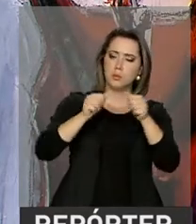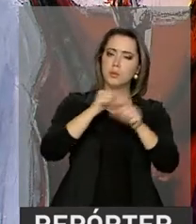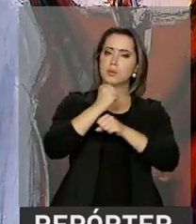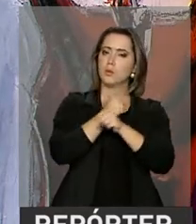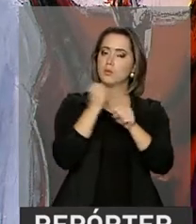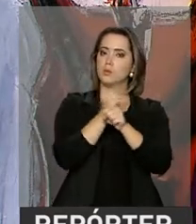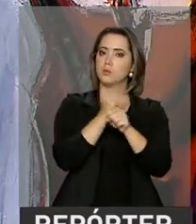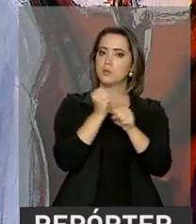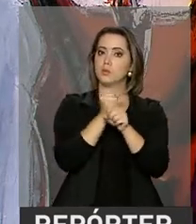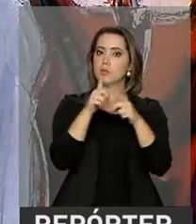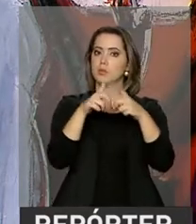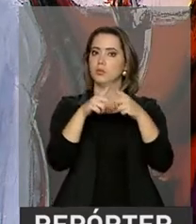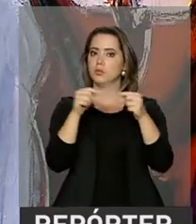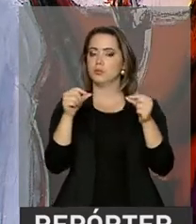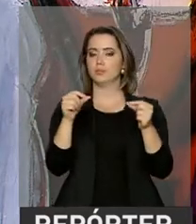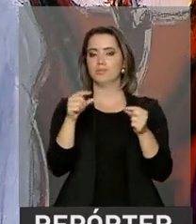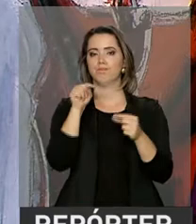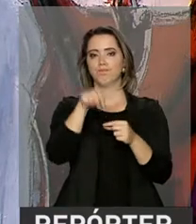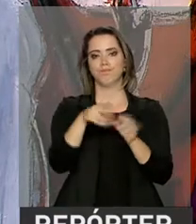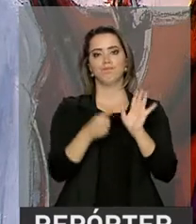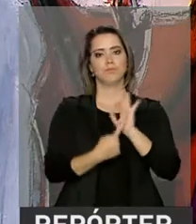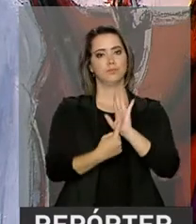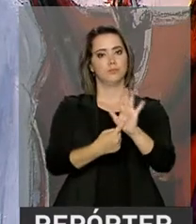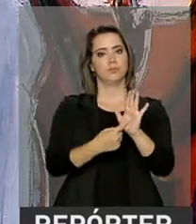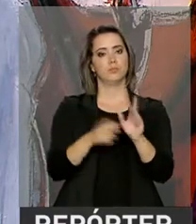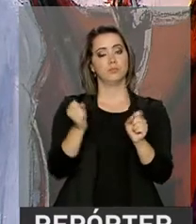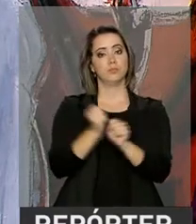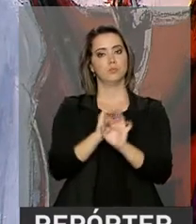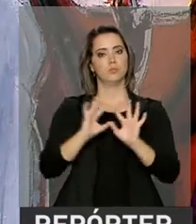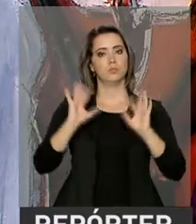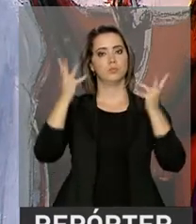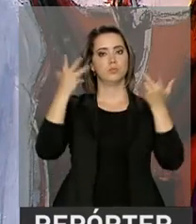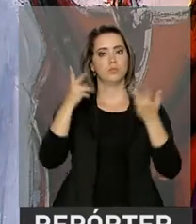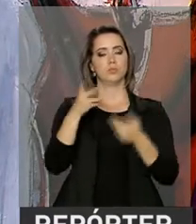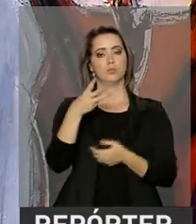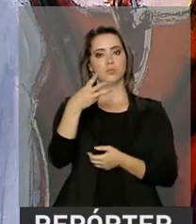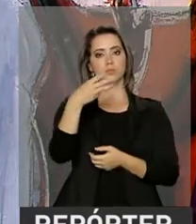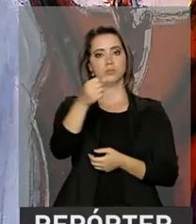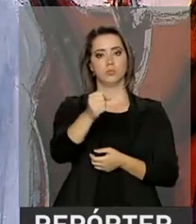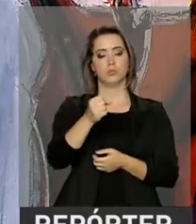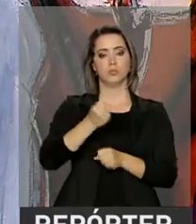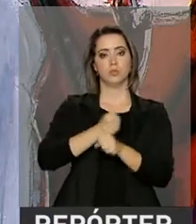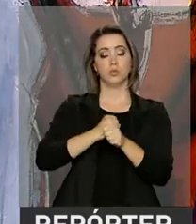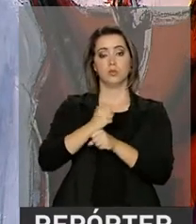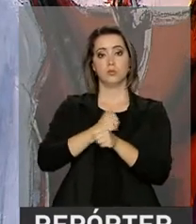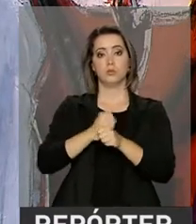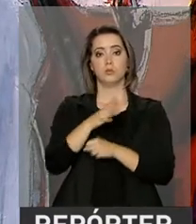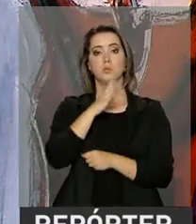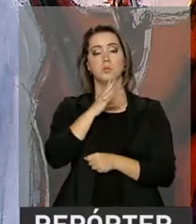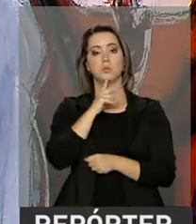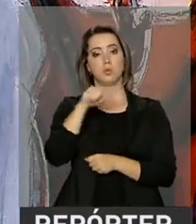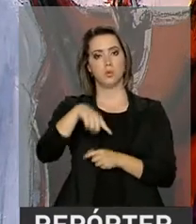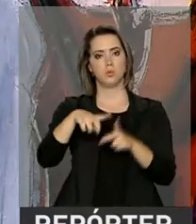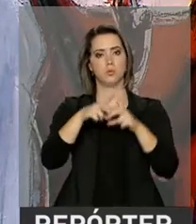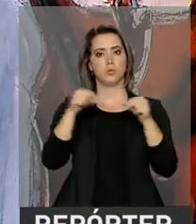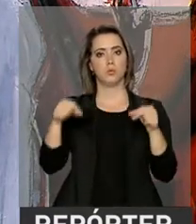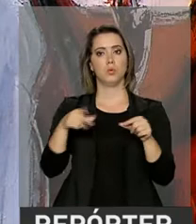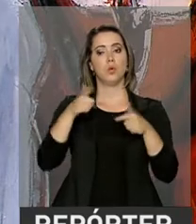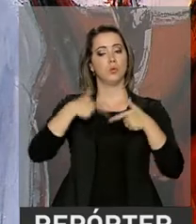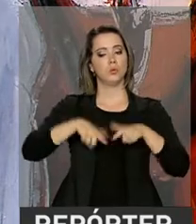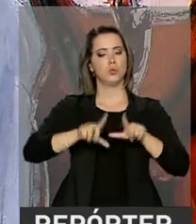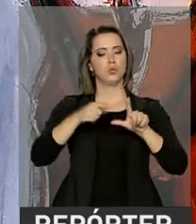capital federal. A exposição faz parte das comemorações pelos 30 anos do reconhecimento de Brasília